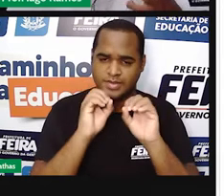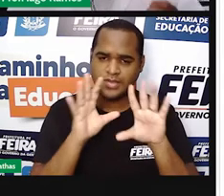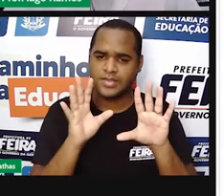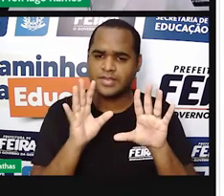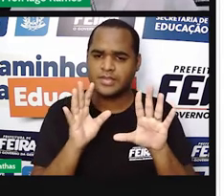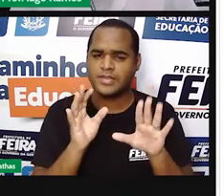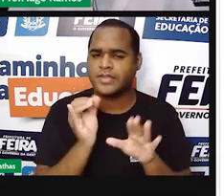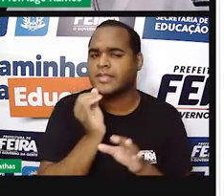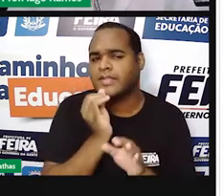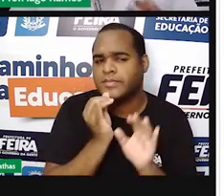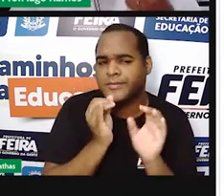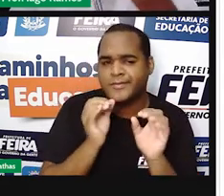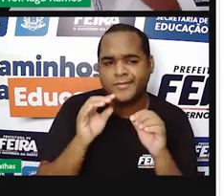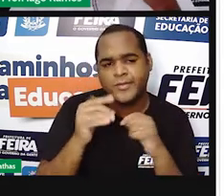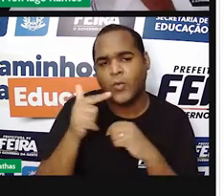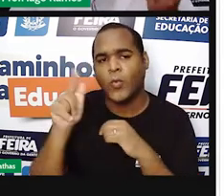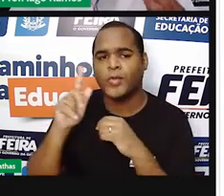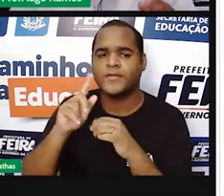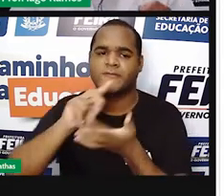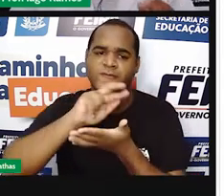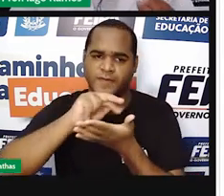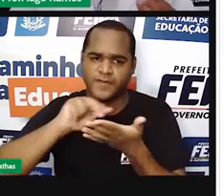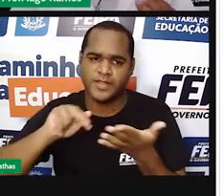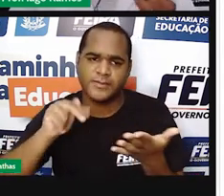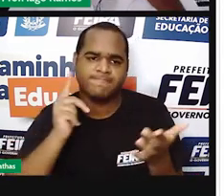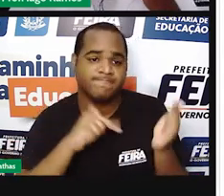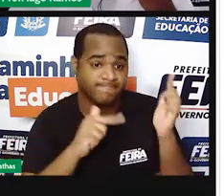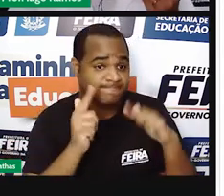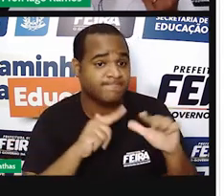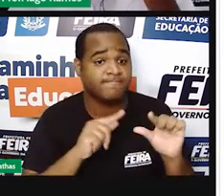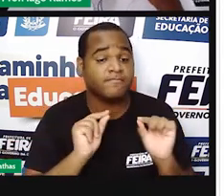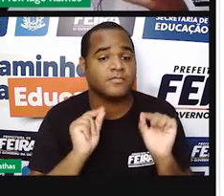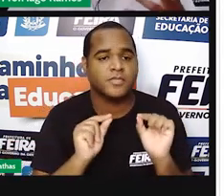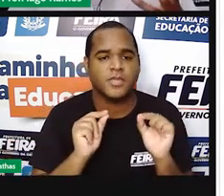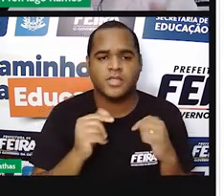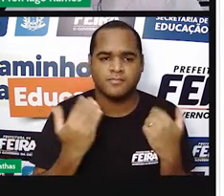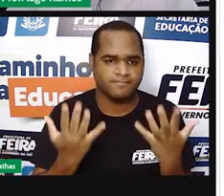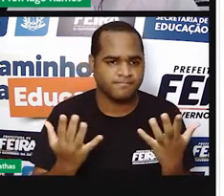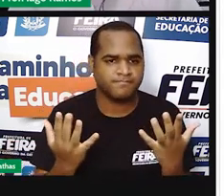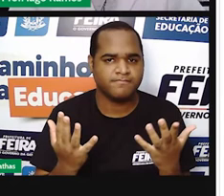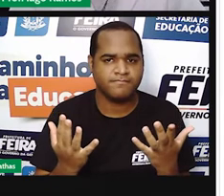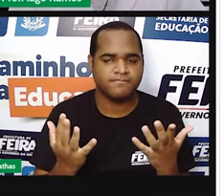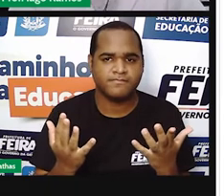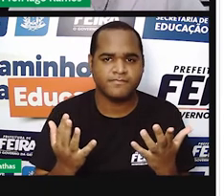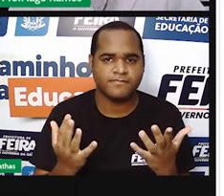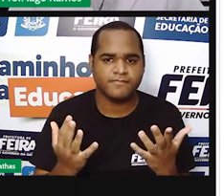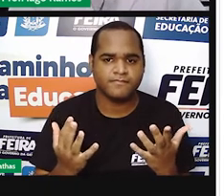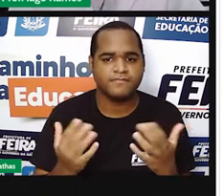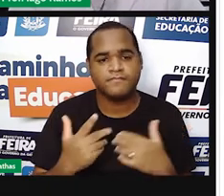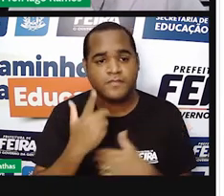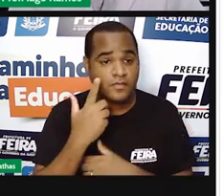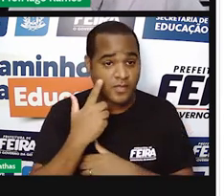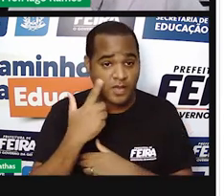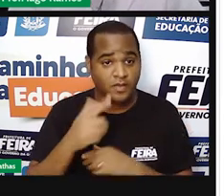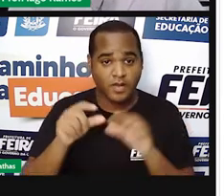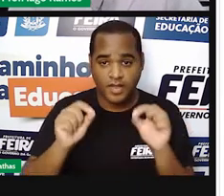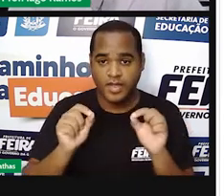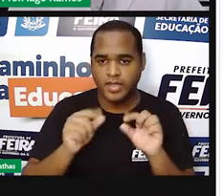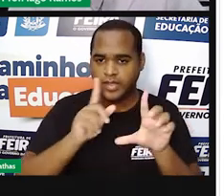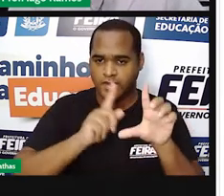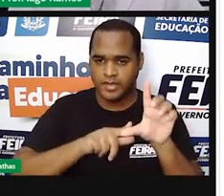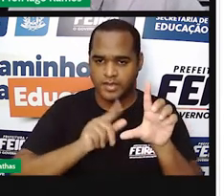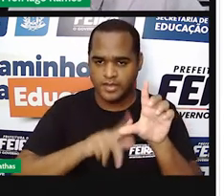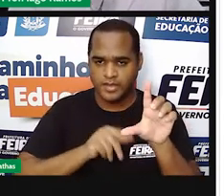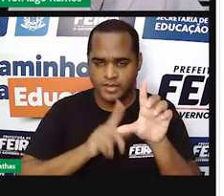olha aí só invés de falar possibilidade vamos pensar em maneiras né é e maneiras então e para